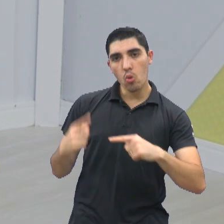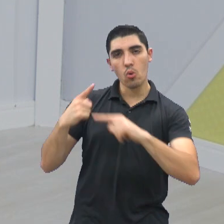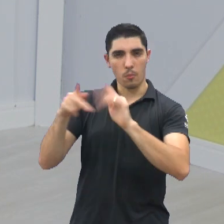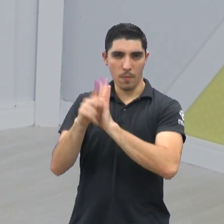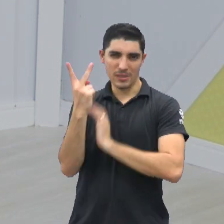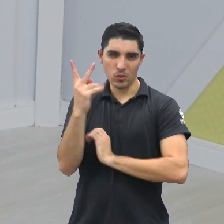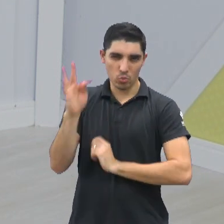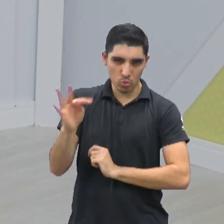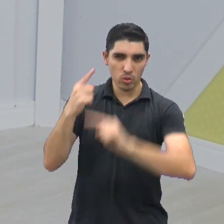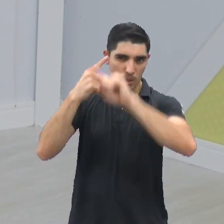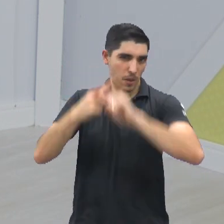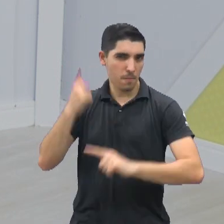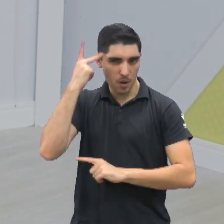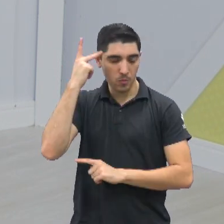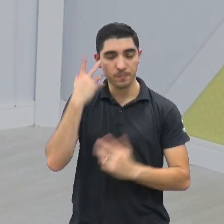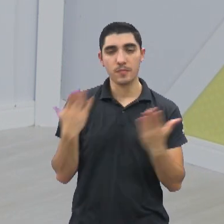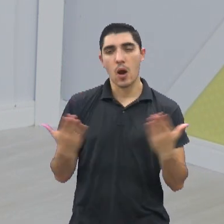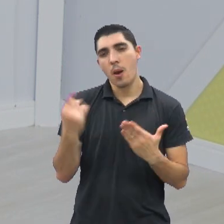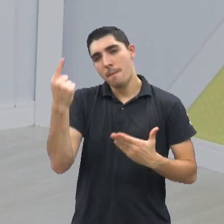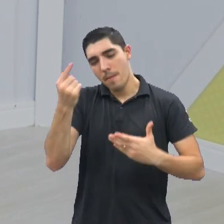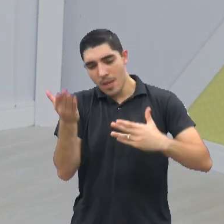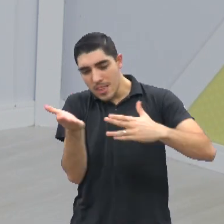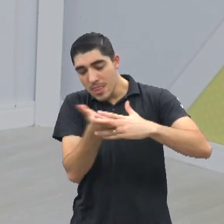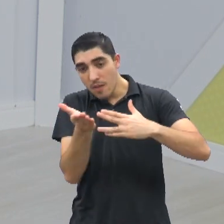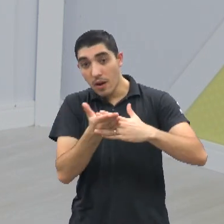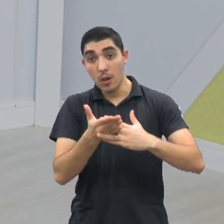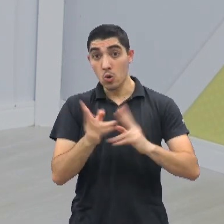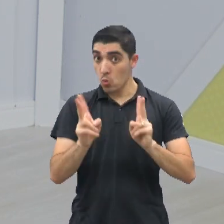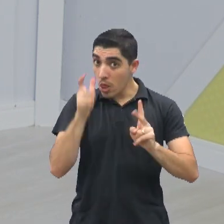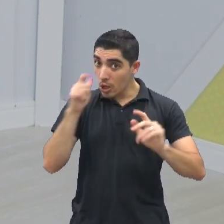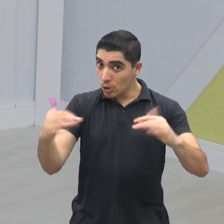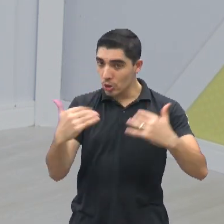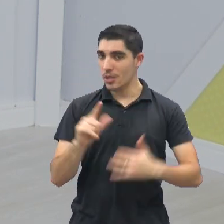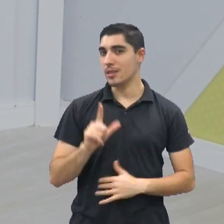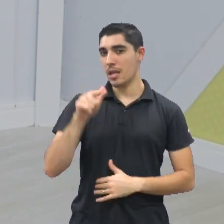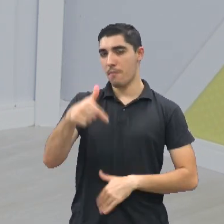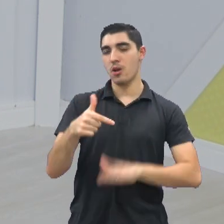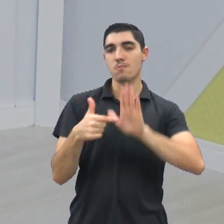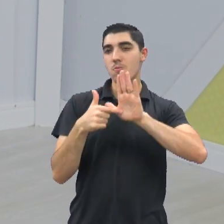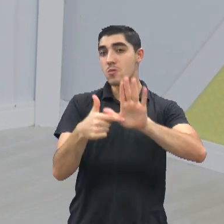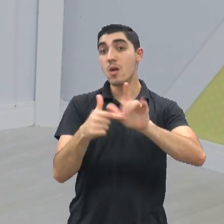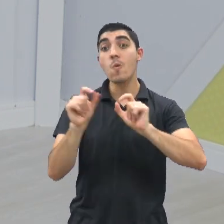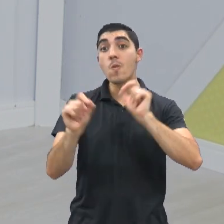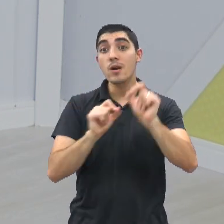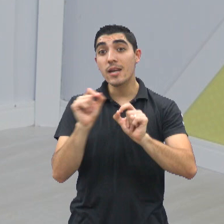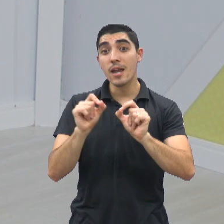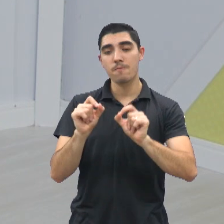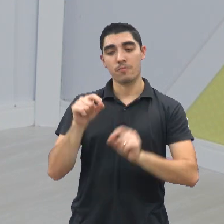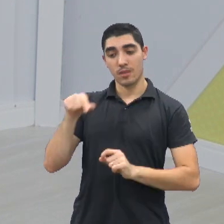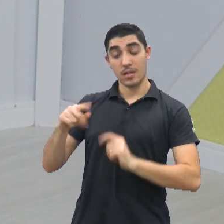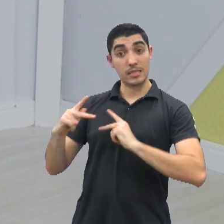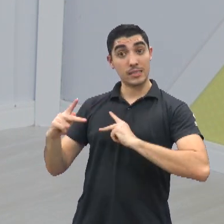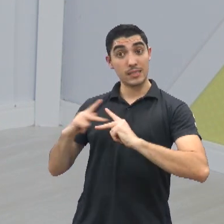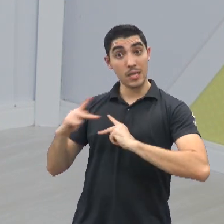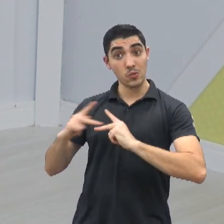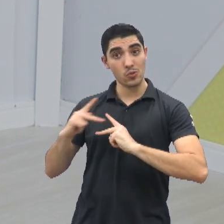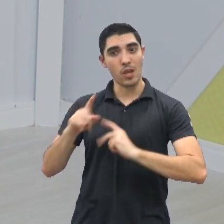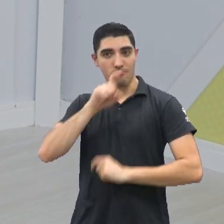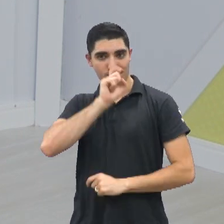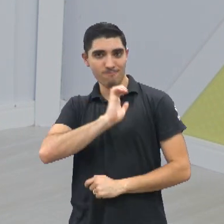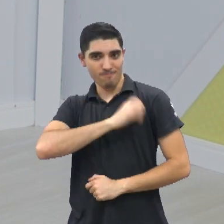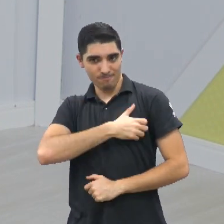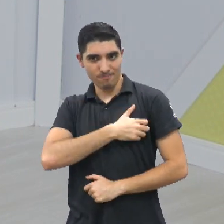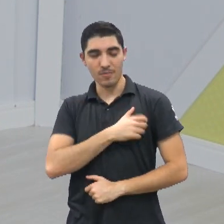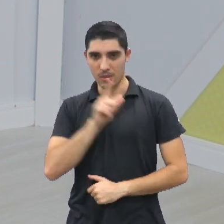feminino Tá certo a gente vai pro primeiro intervalo do dia não sai daí na volta tem muita informação do São José Esport Clube aqui no